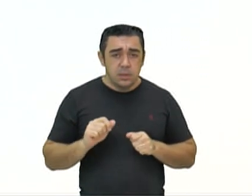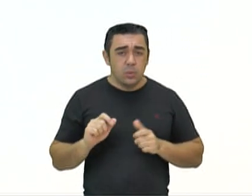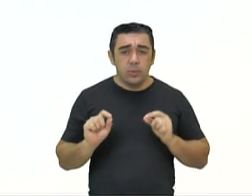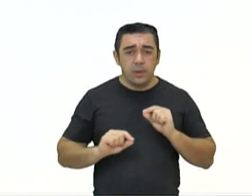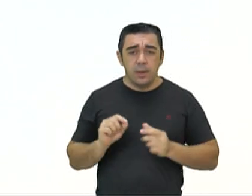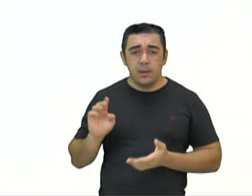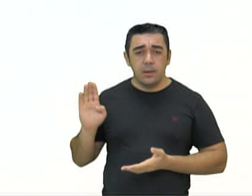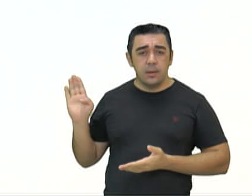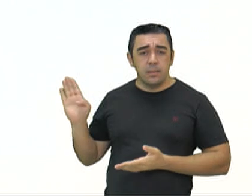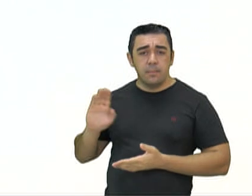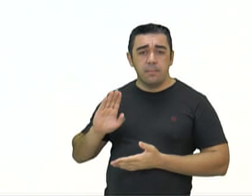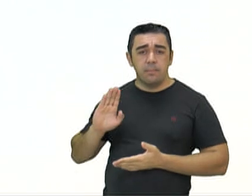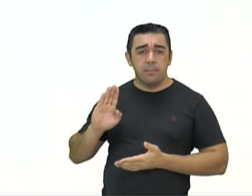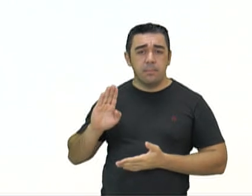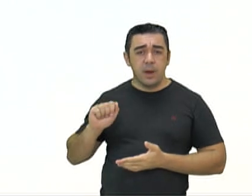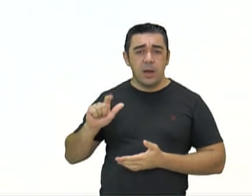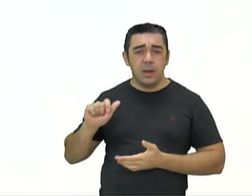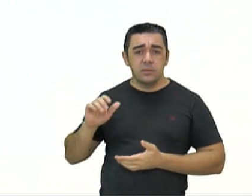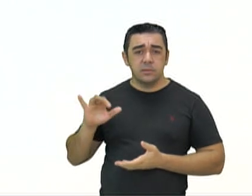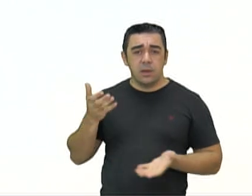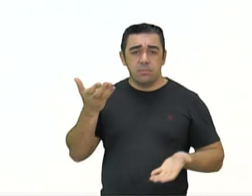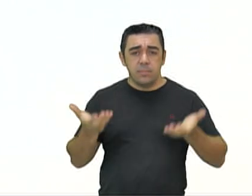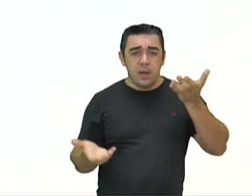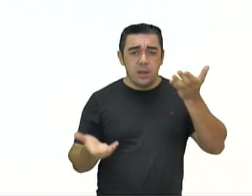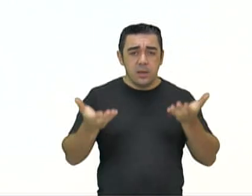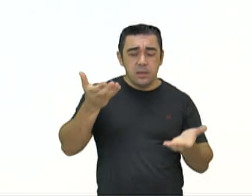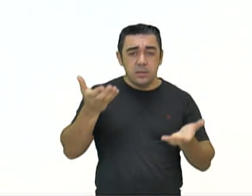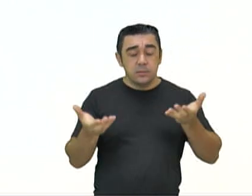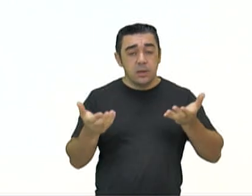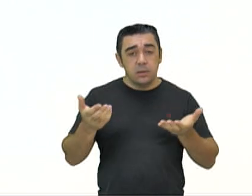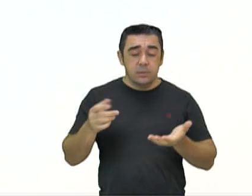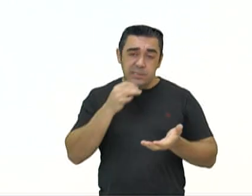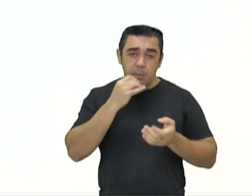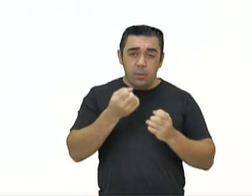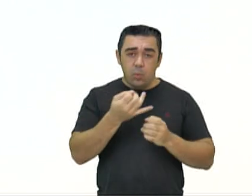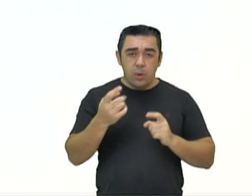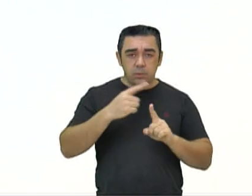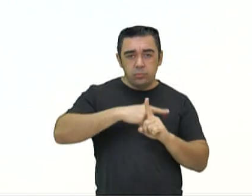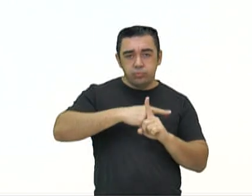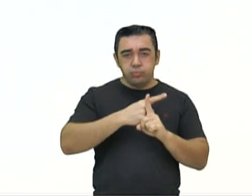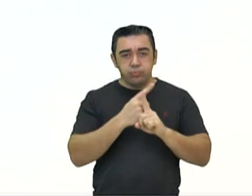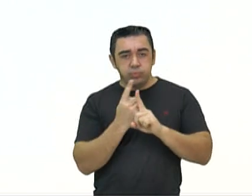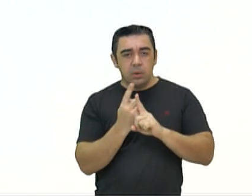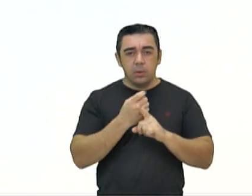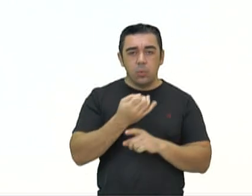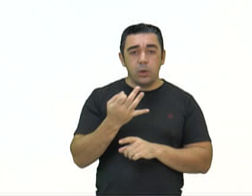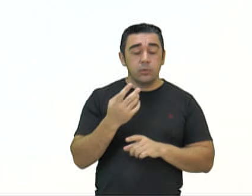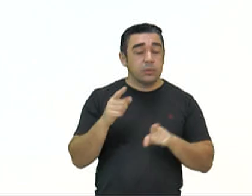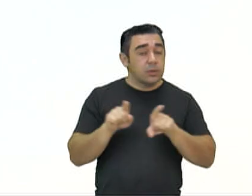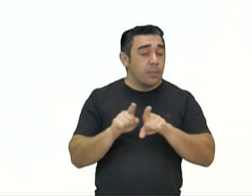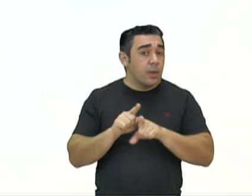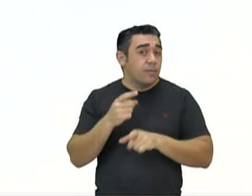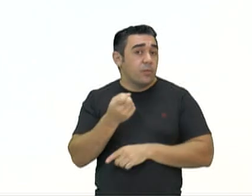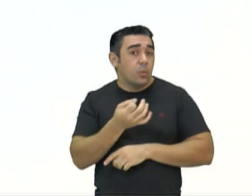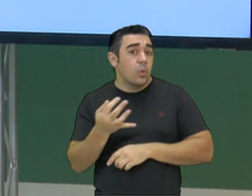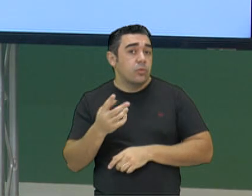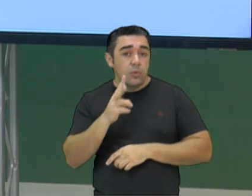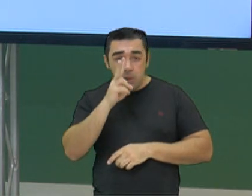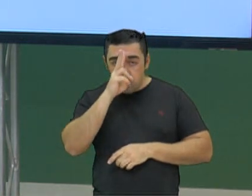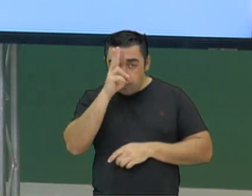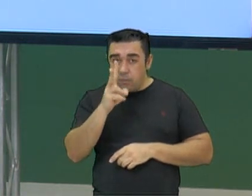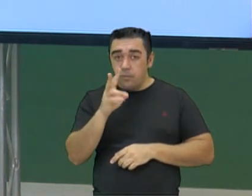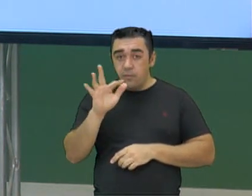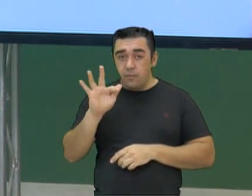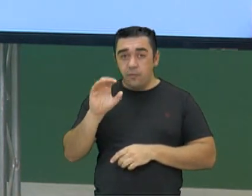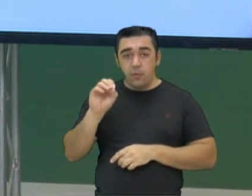balança aqui, certo? Com isso, ok? Ou, nesse caso, a gente pode também medir força com ela, né?